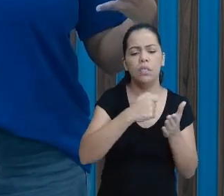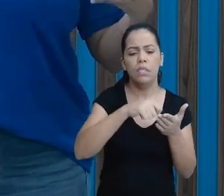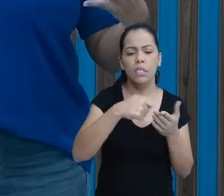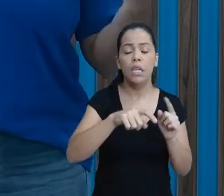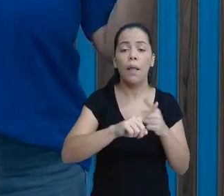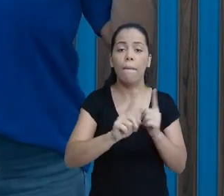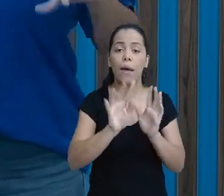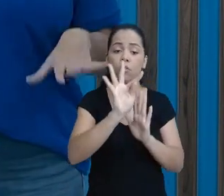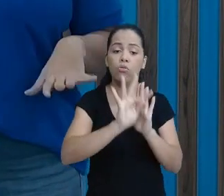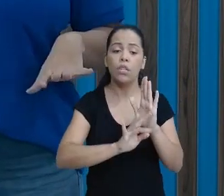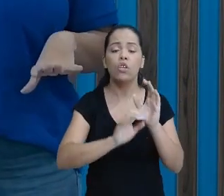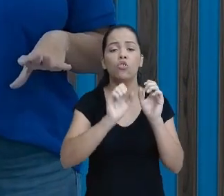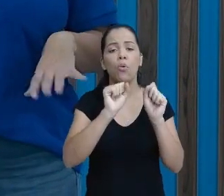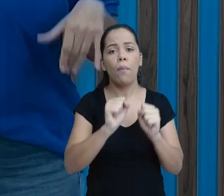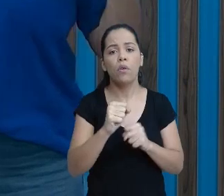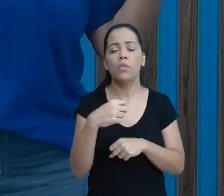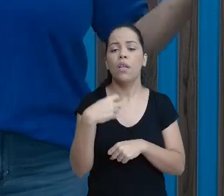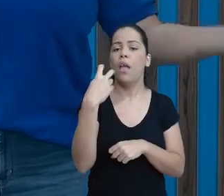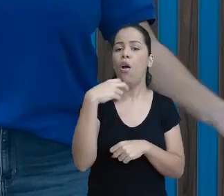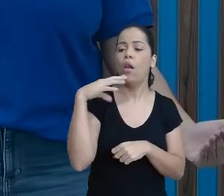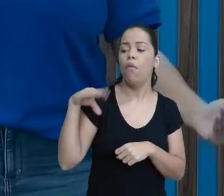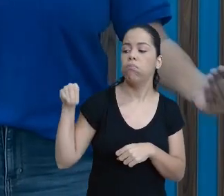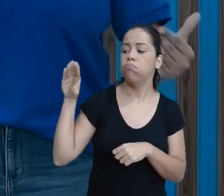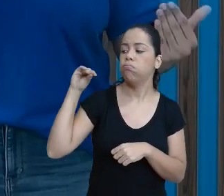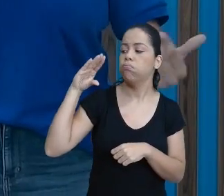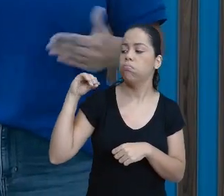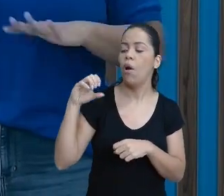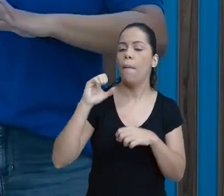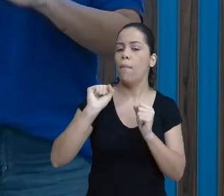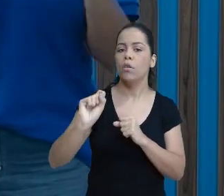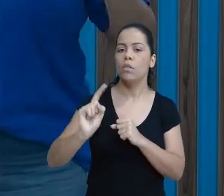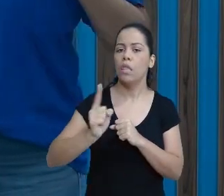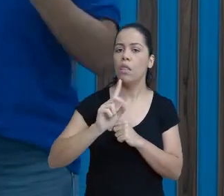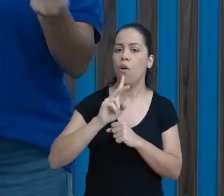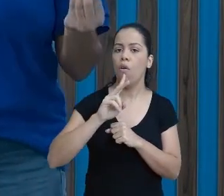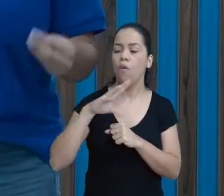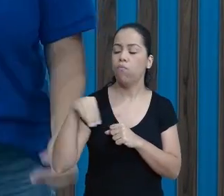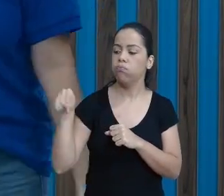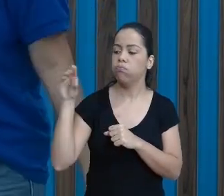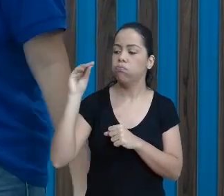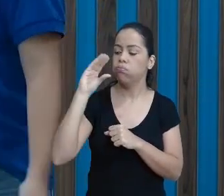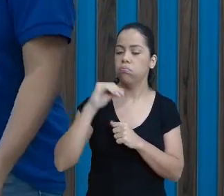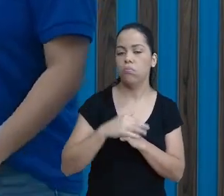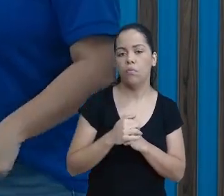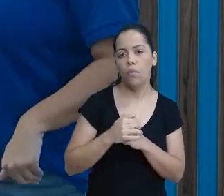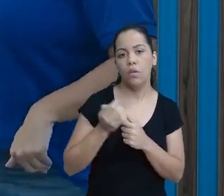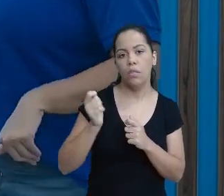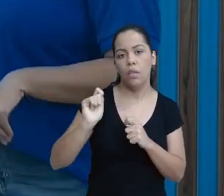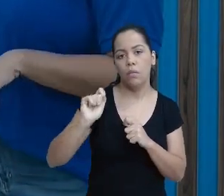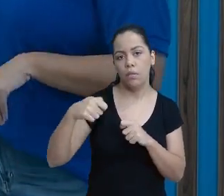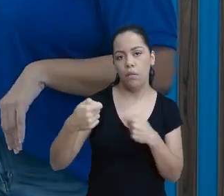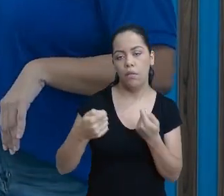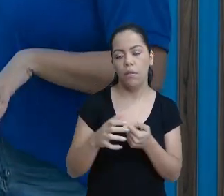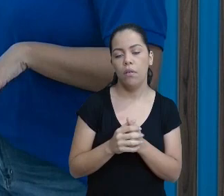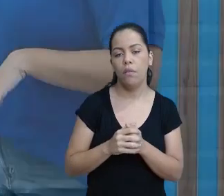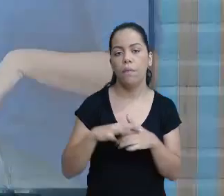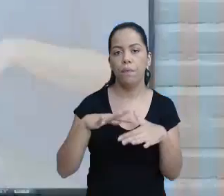o texto, ele pode ser oral, ele pode ser não verbal, e aí os gêneros também embarcam tudo isso.